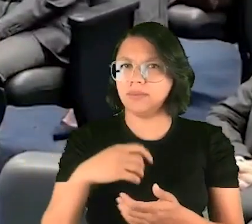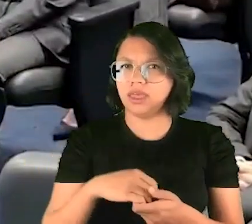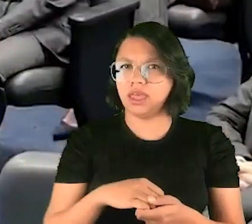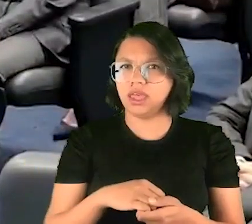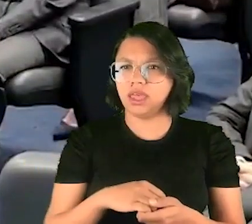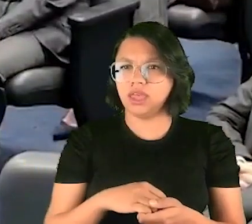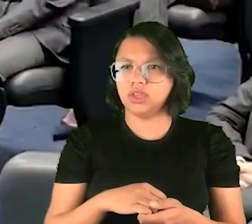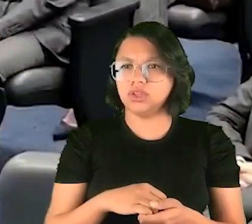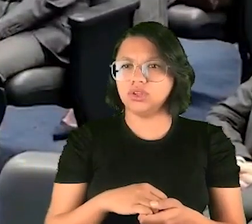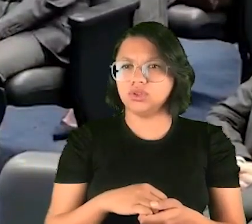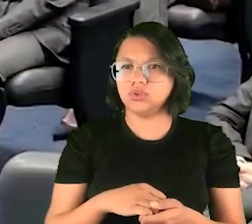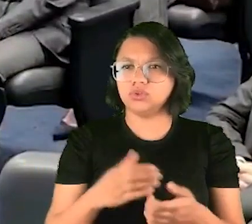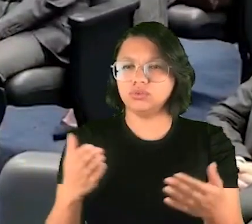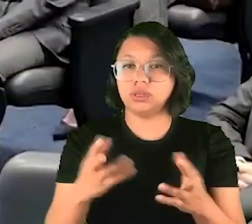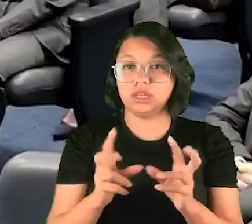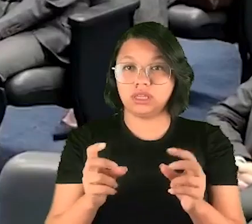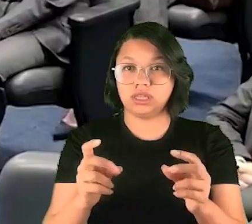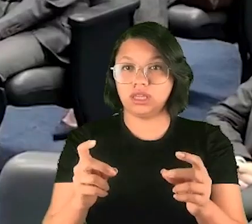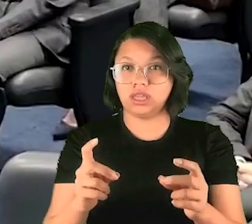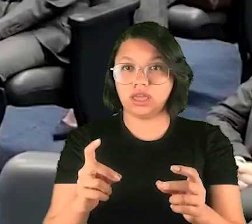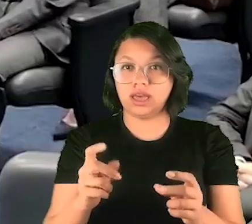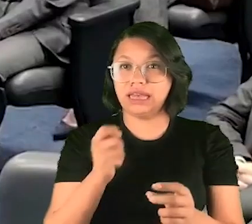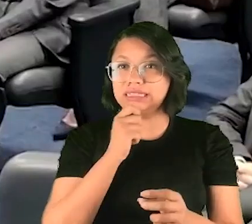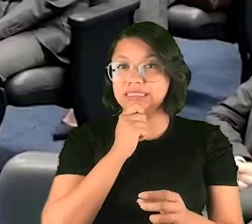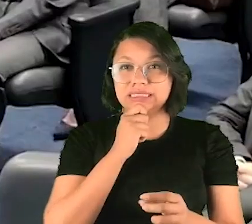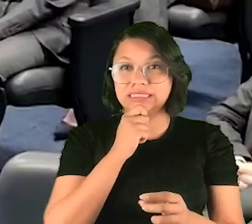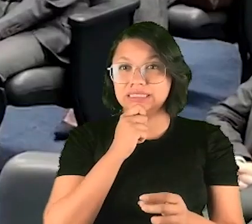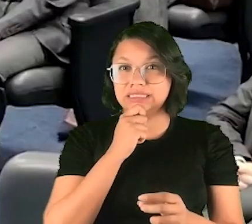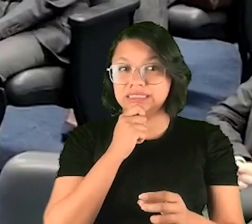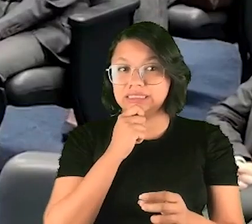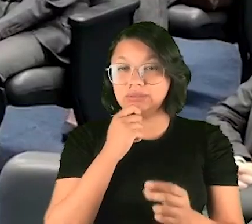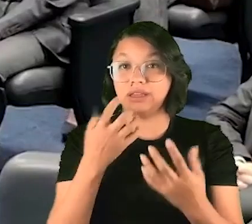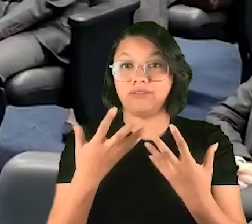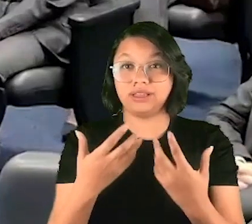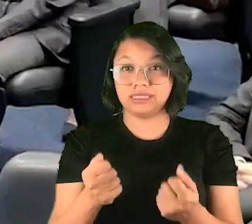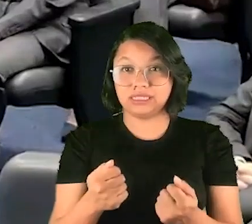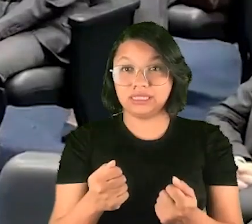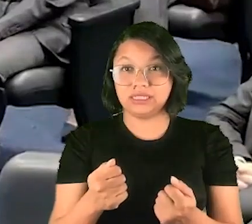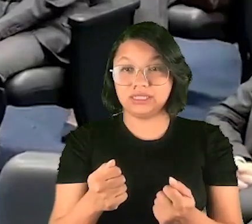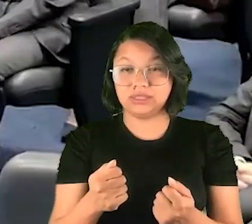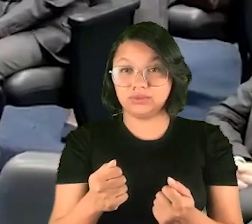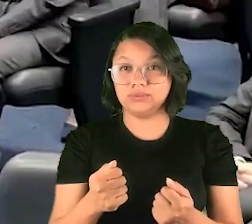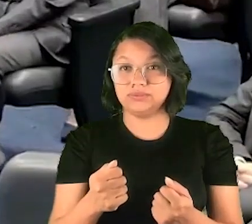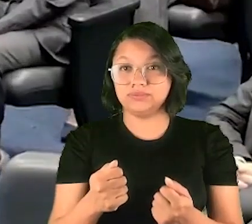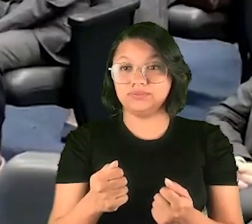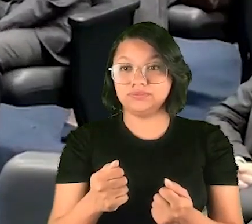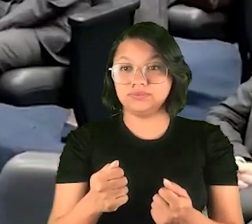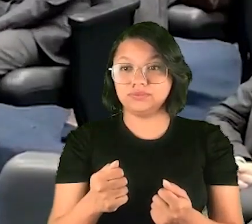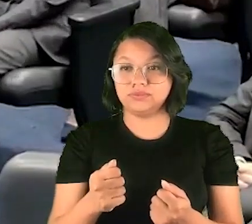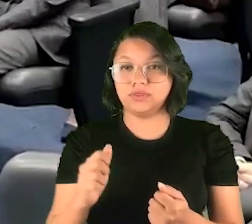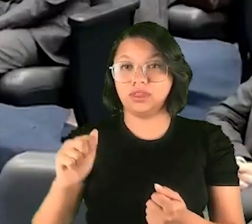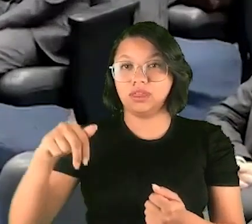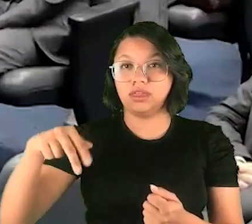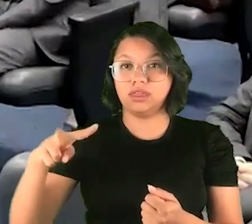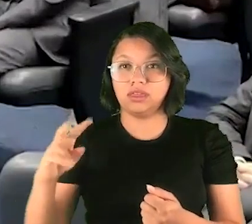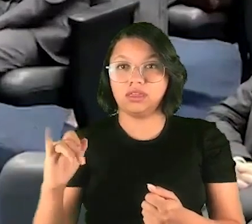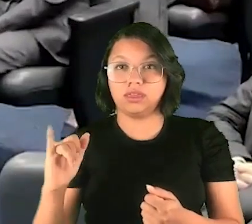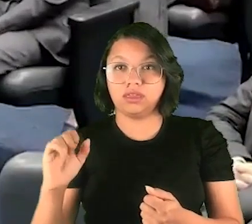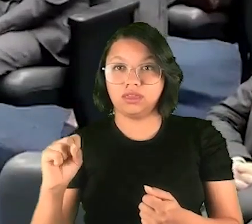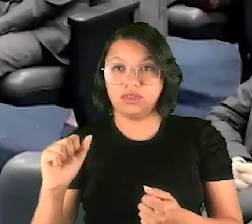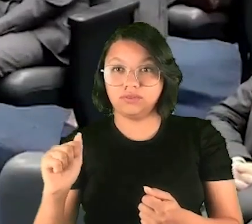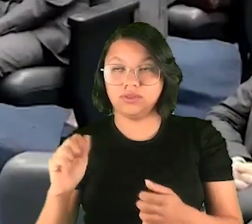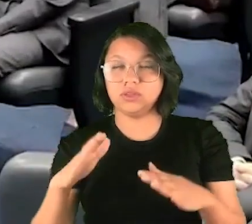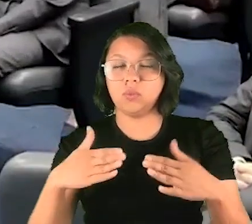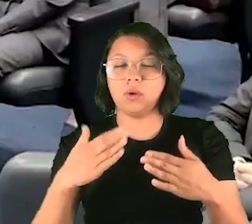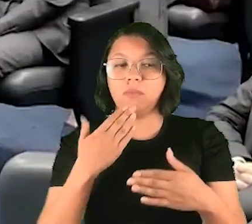Orglivec. Esse remédio não estava ainda nem aprovado na Agência Nacional de Vigilância Sanitária